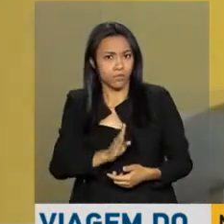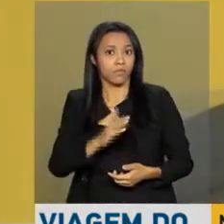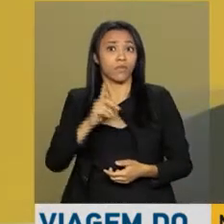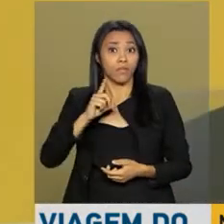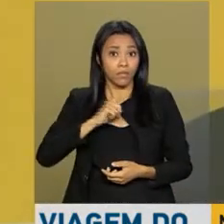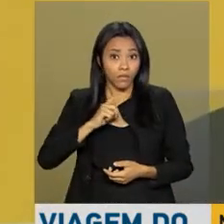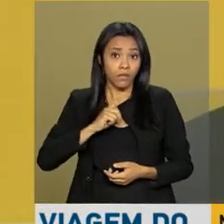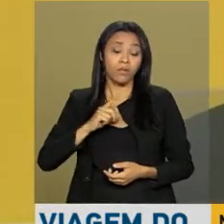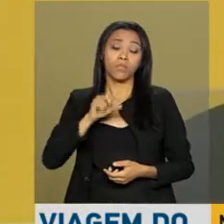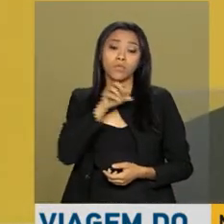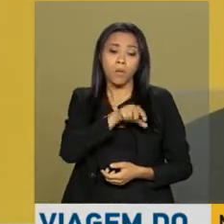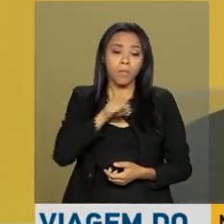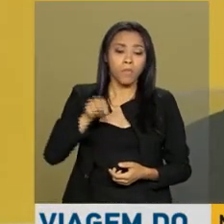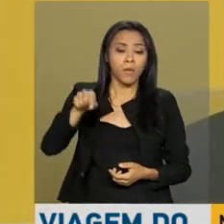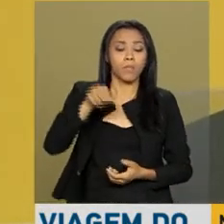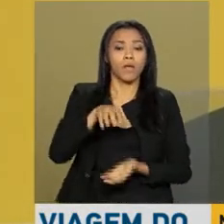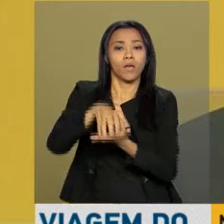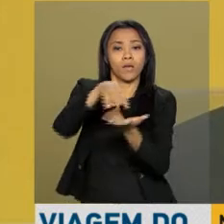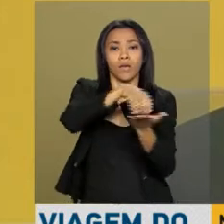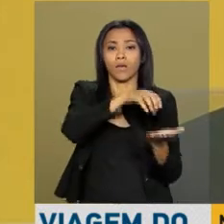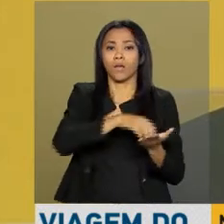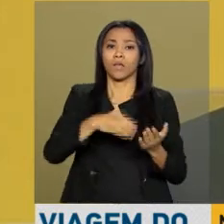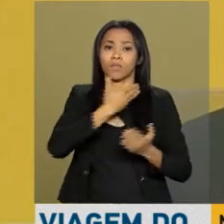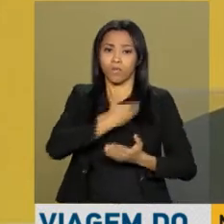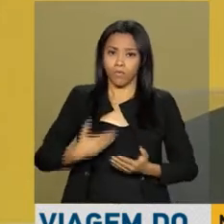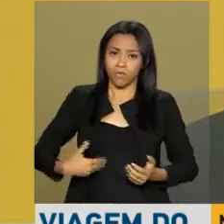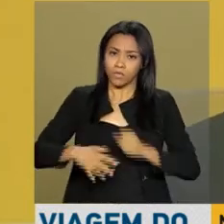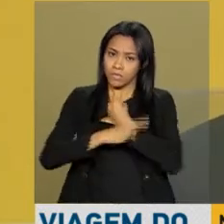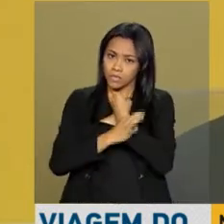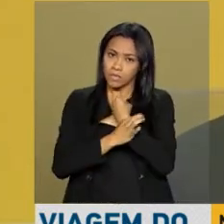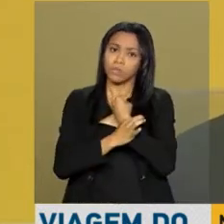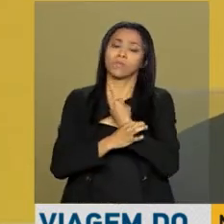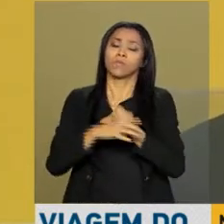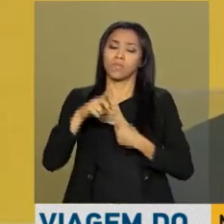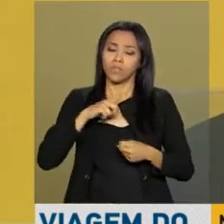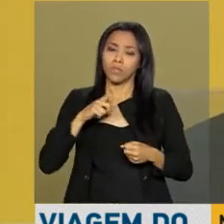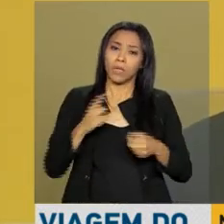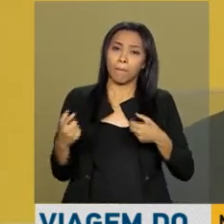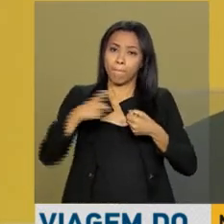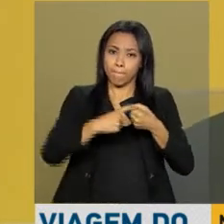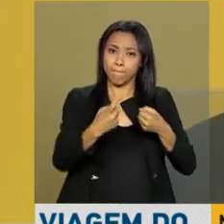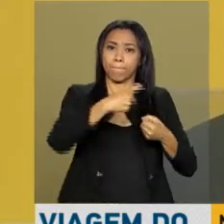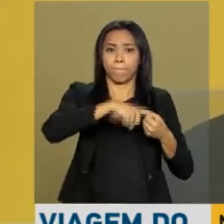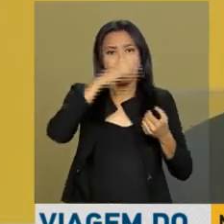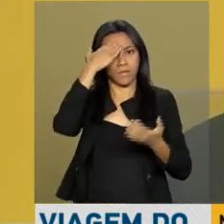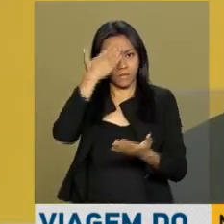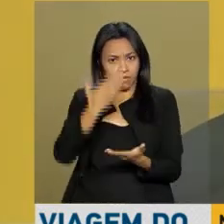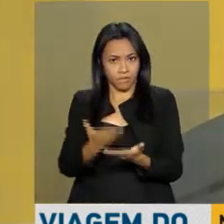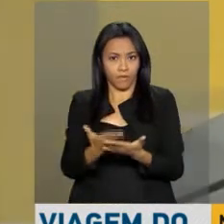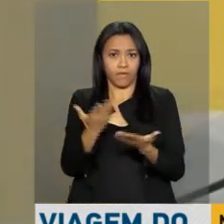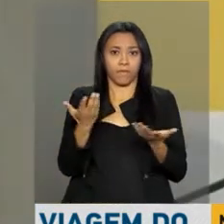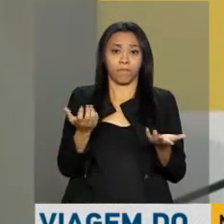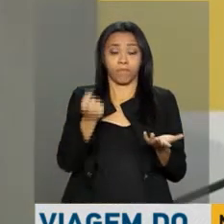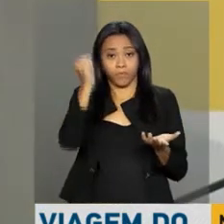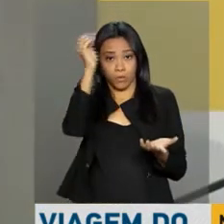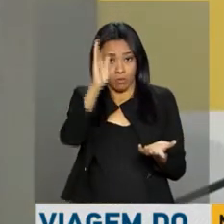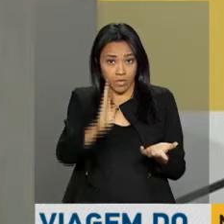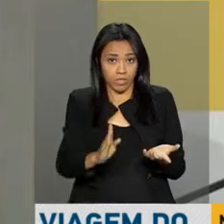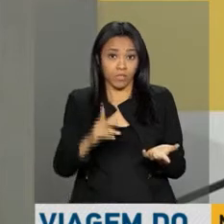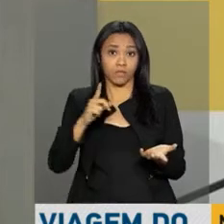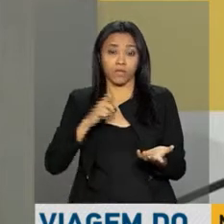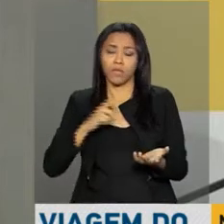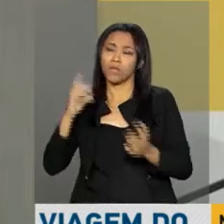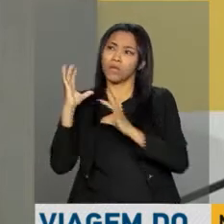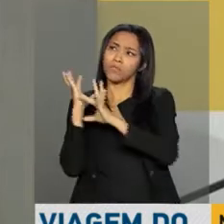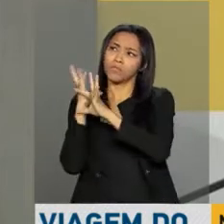sólidas e naturalmente parceiros confiáveis o brasil acumula ao longo do